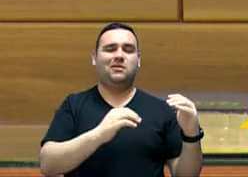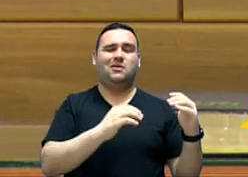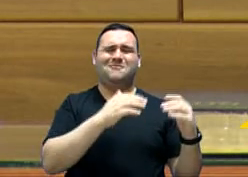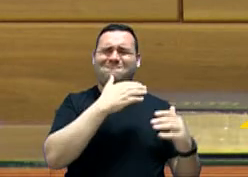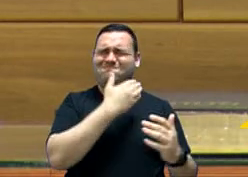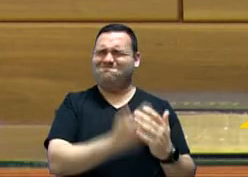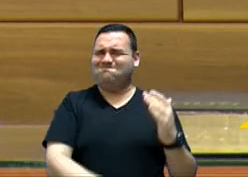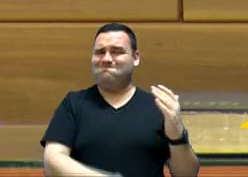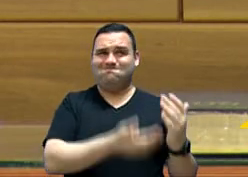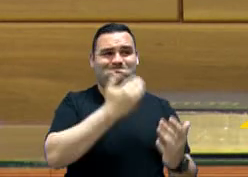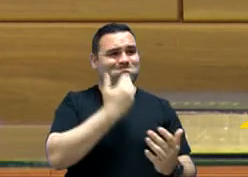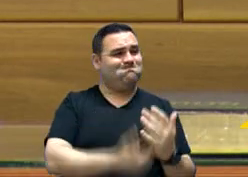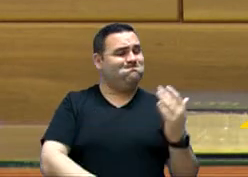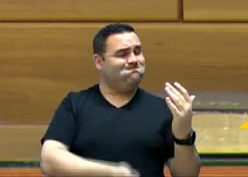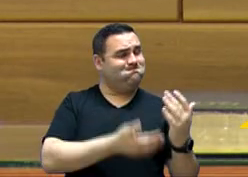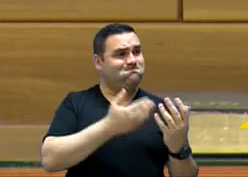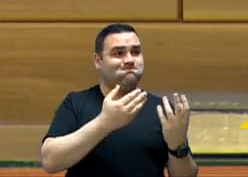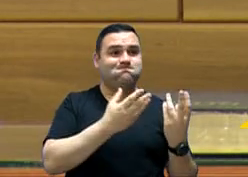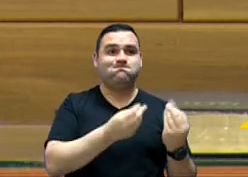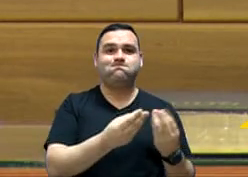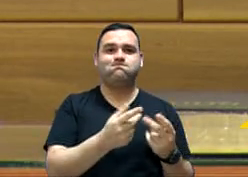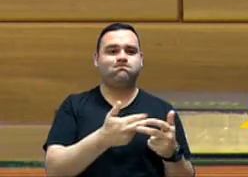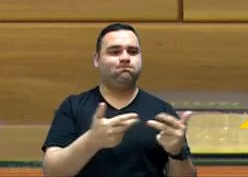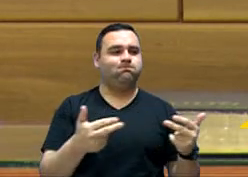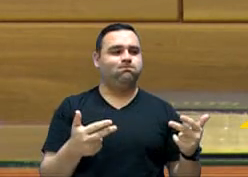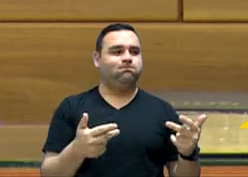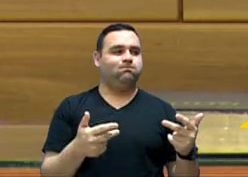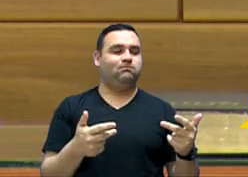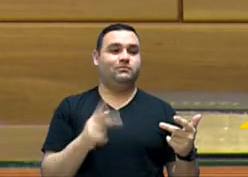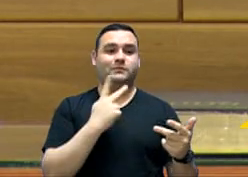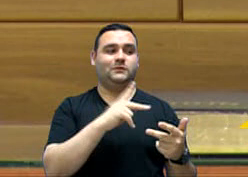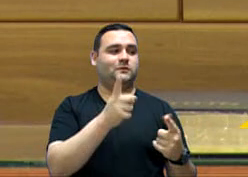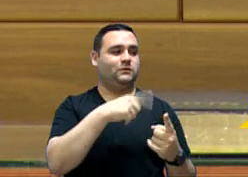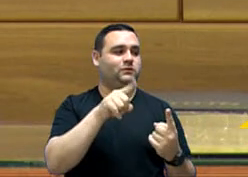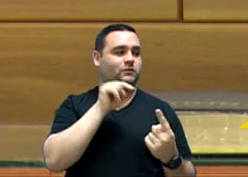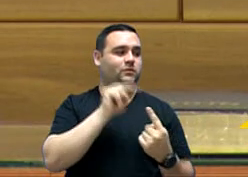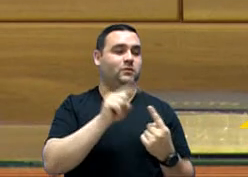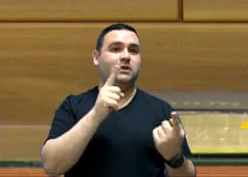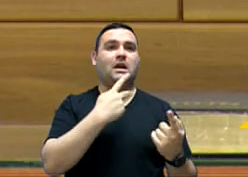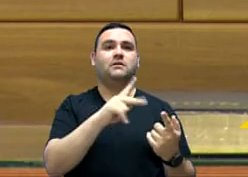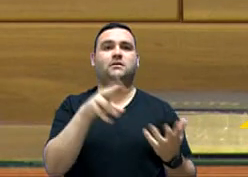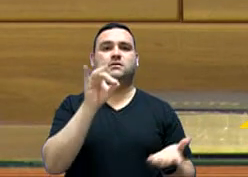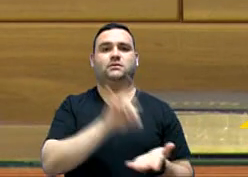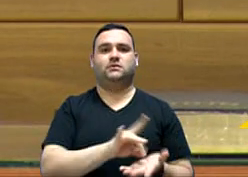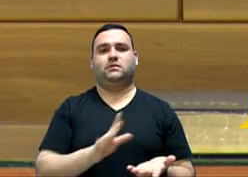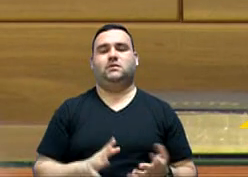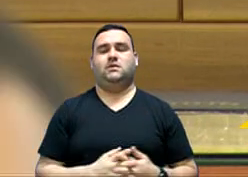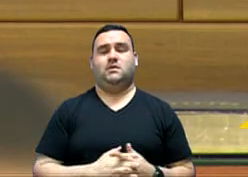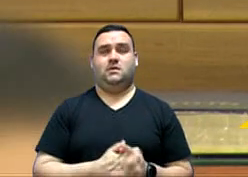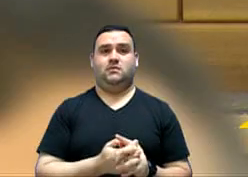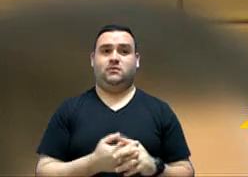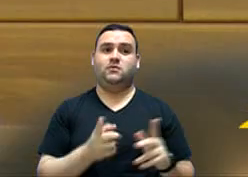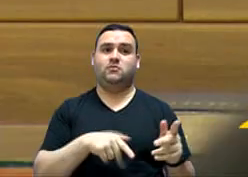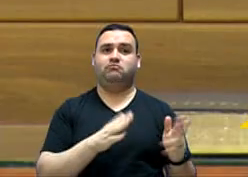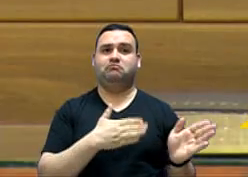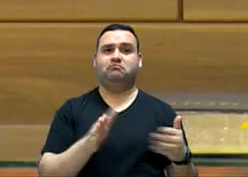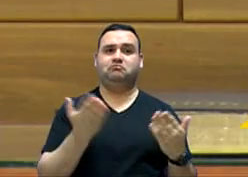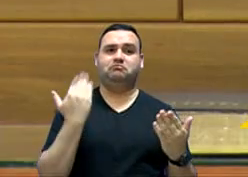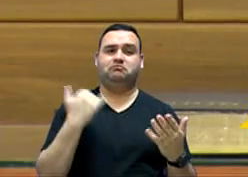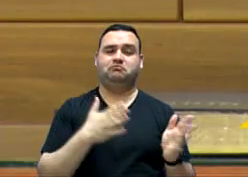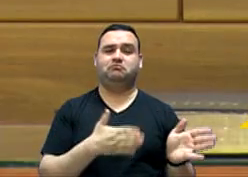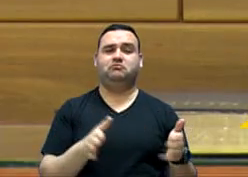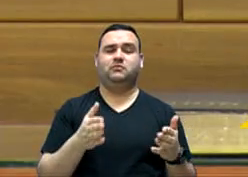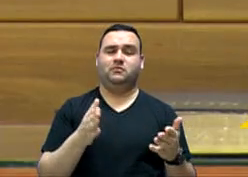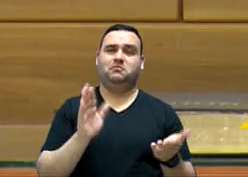perdesse muito, muito dos seus objetivos originais, né? Como acompanhamos desde o